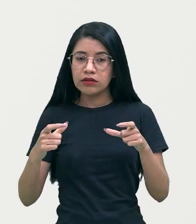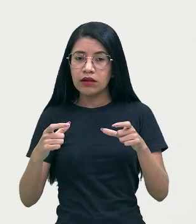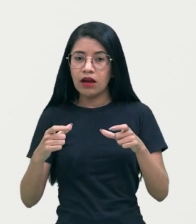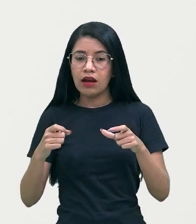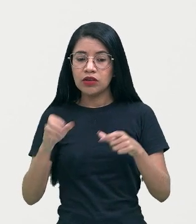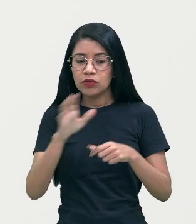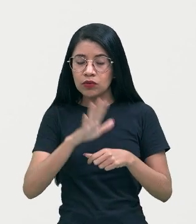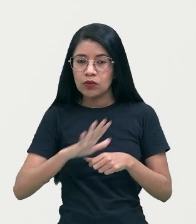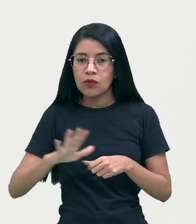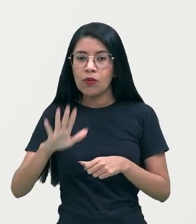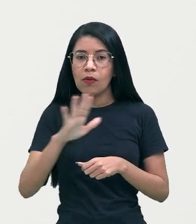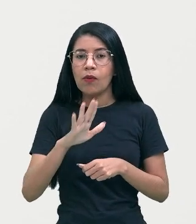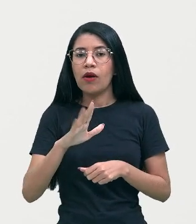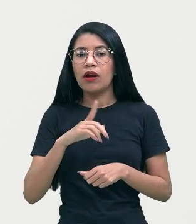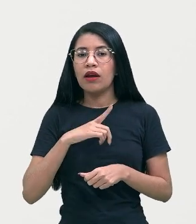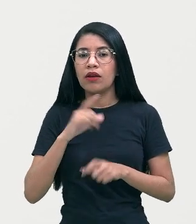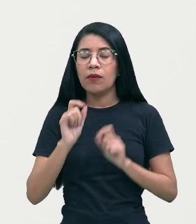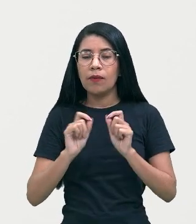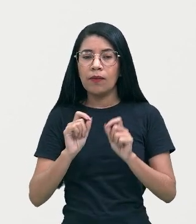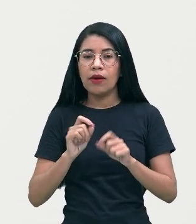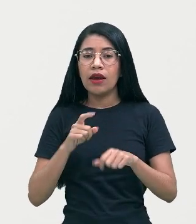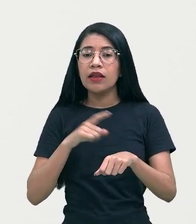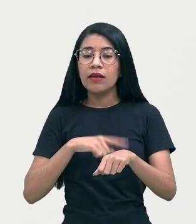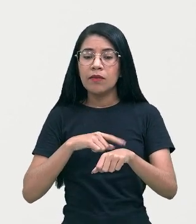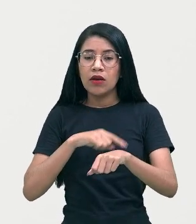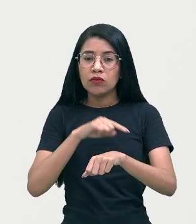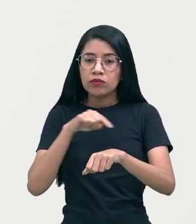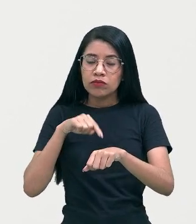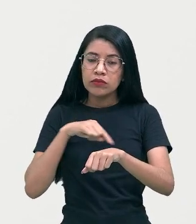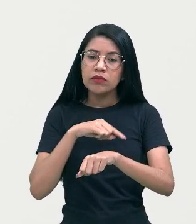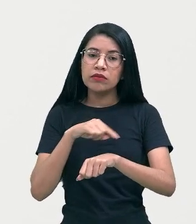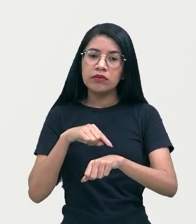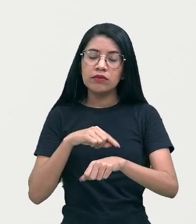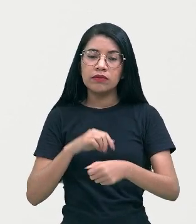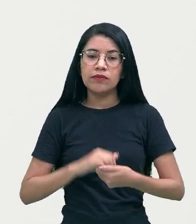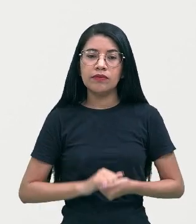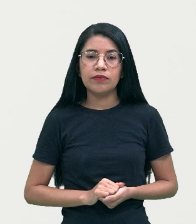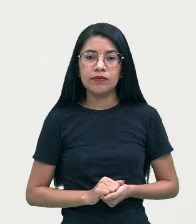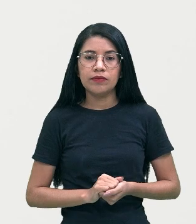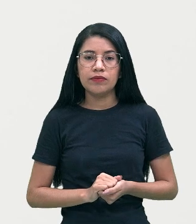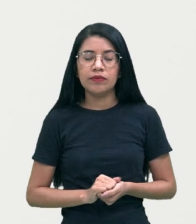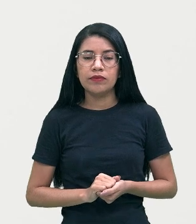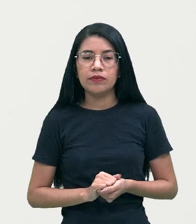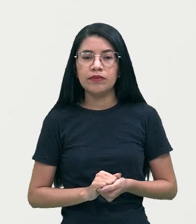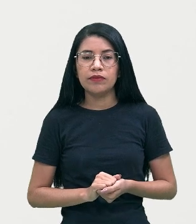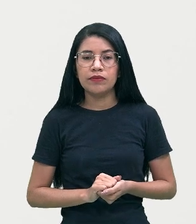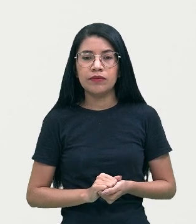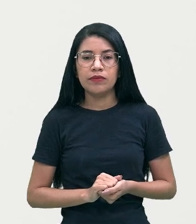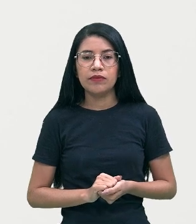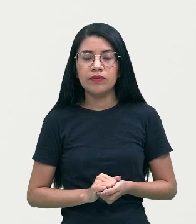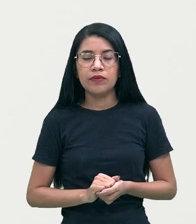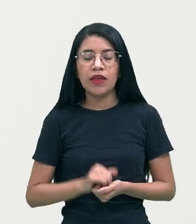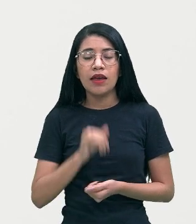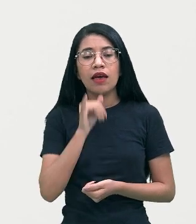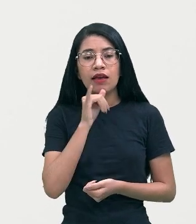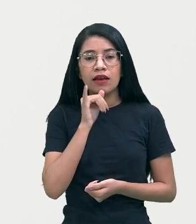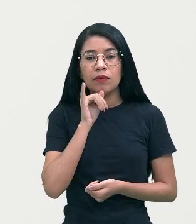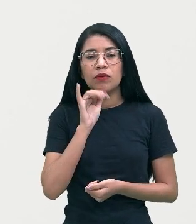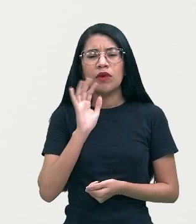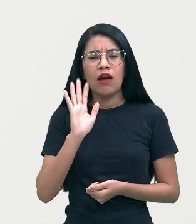ambiente e da exposição a ele. Por exemplo, já aconteceu